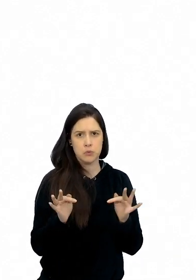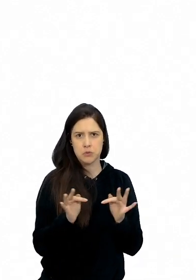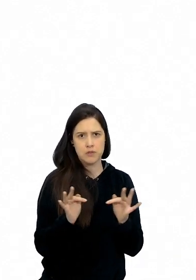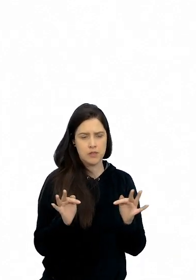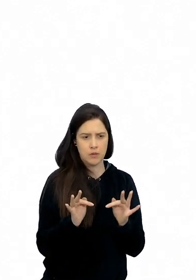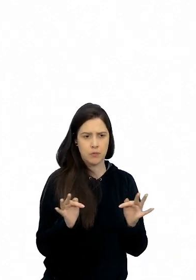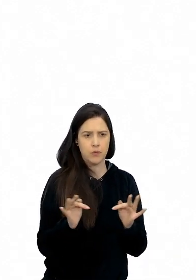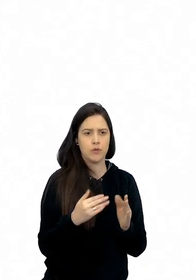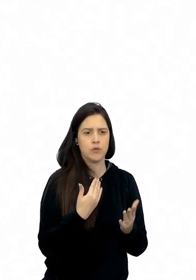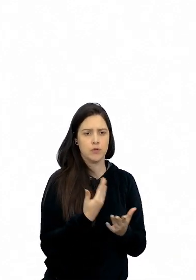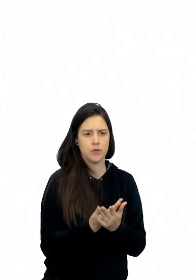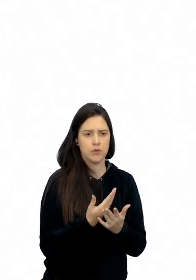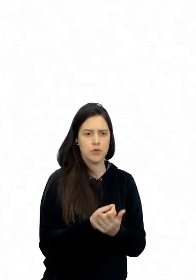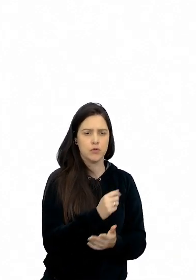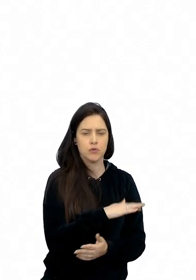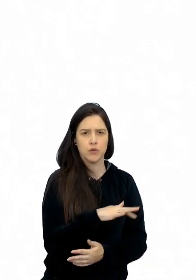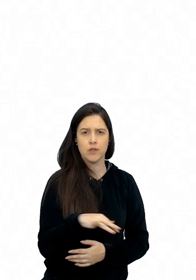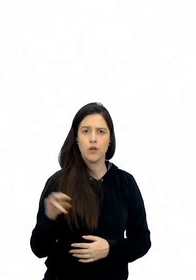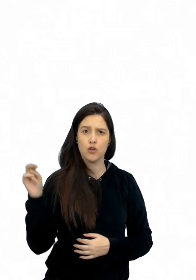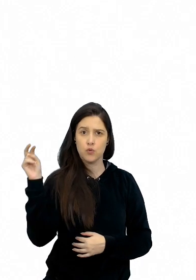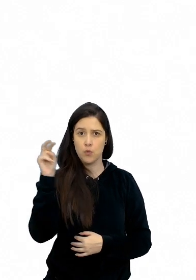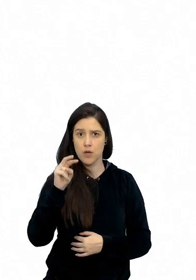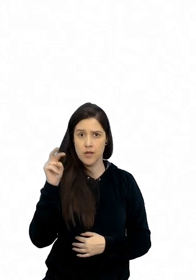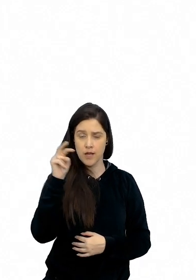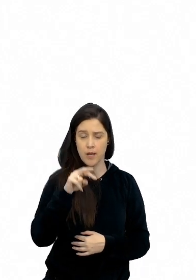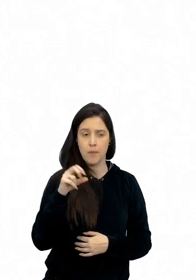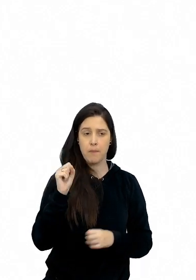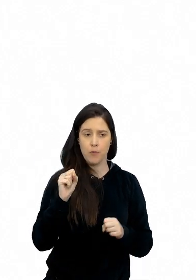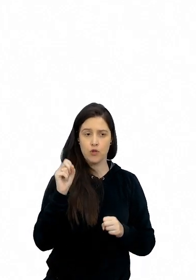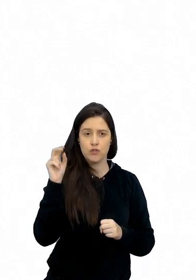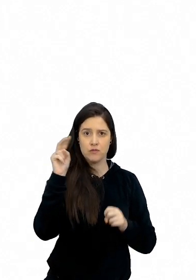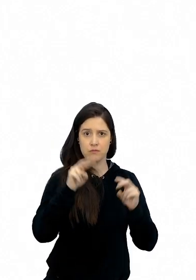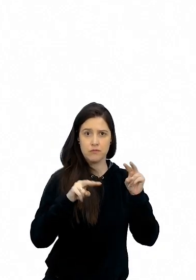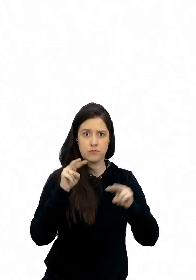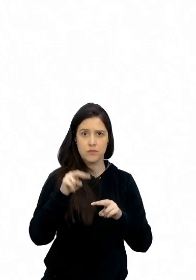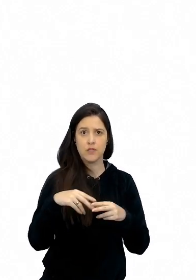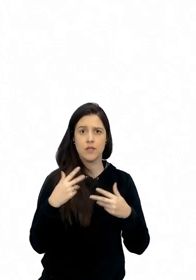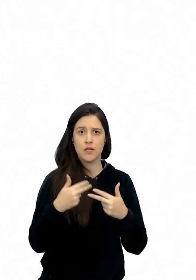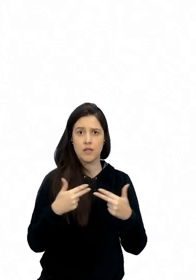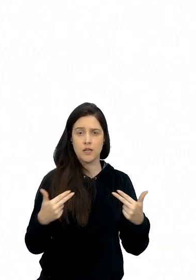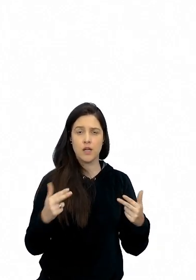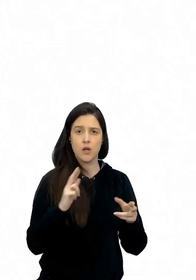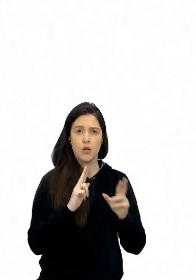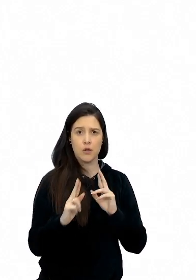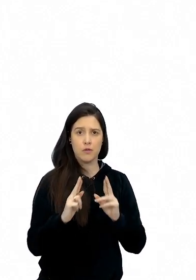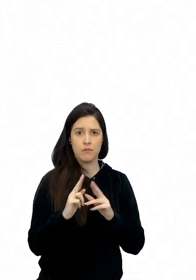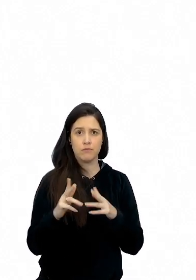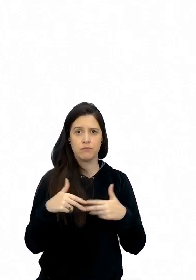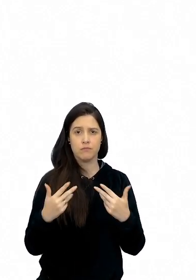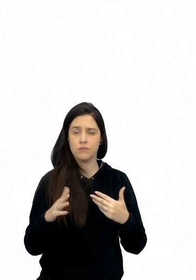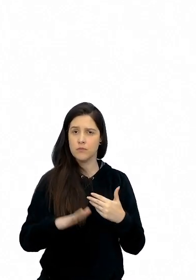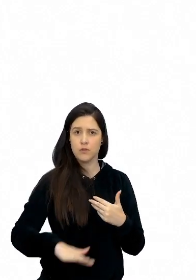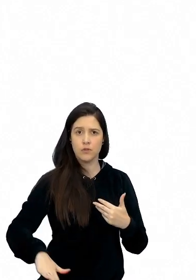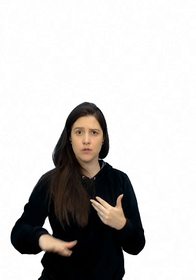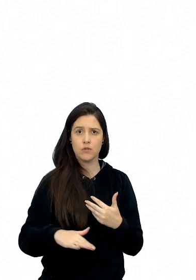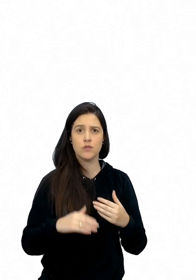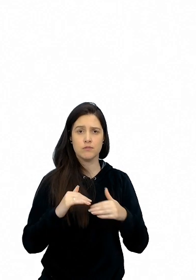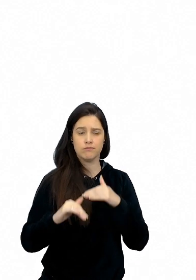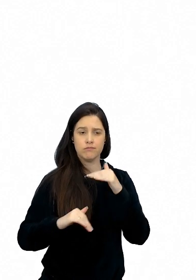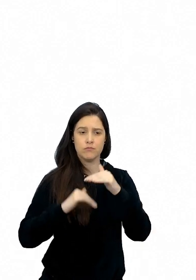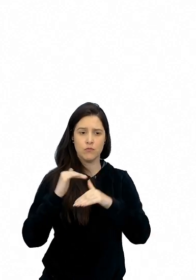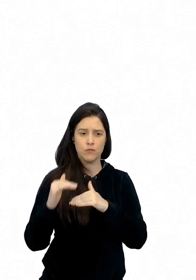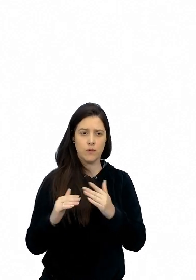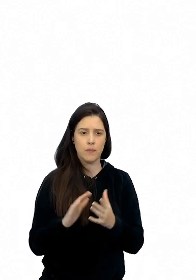né? Os estudantes vão ter que olhar, né, reconhecer essas aberturas, aí olha quantos processos que estão envolvidos,